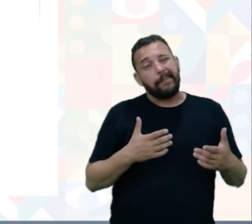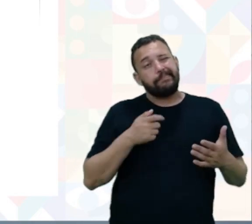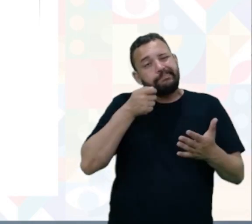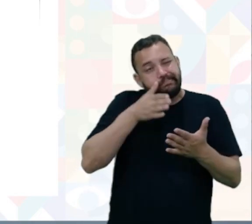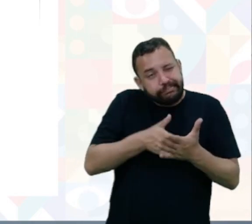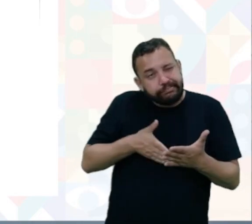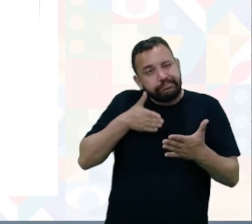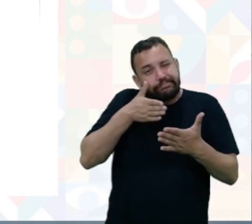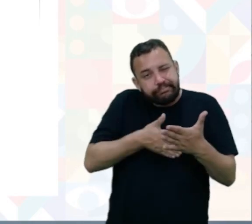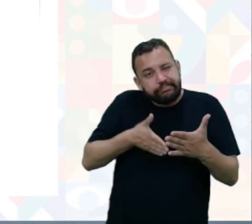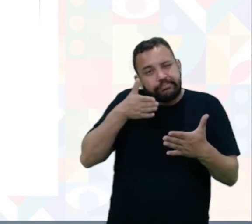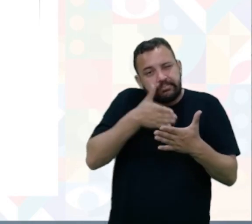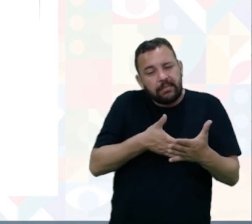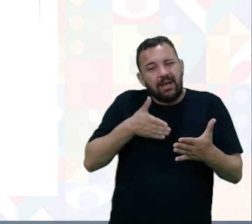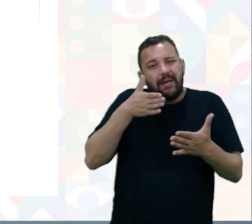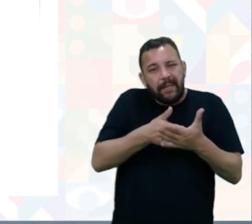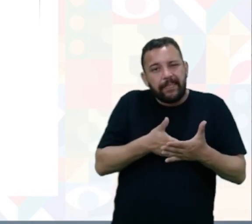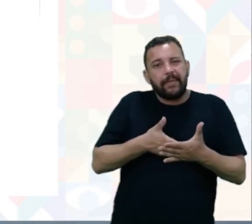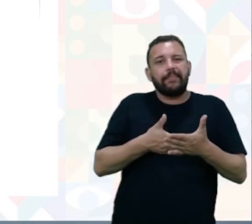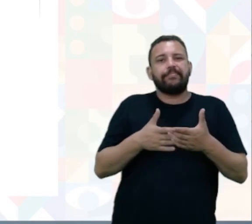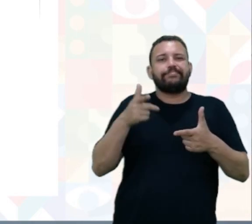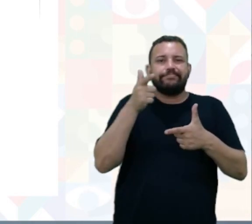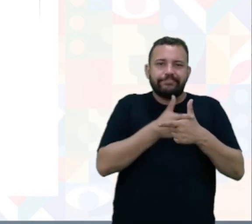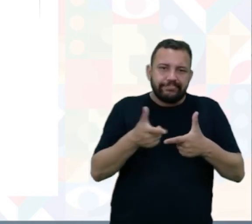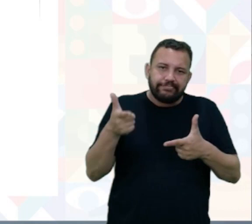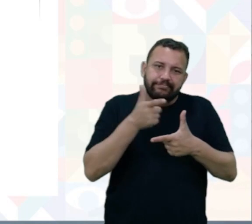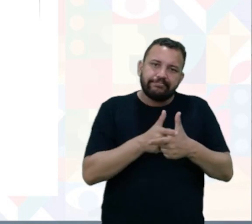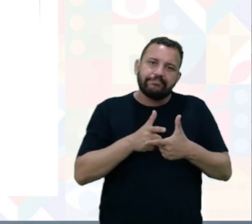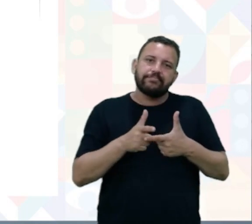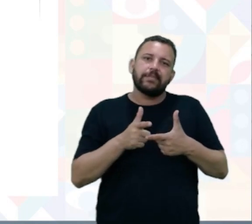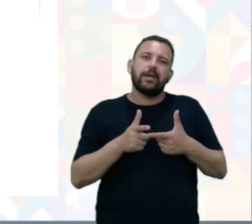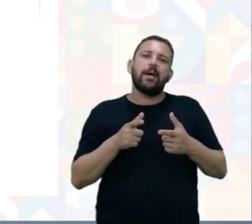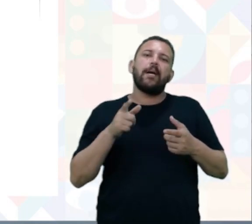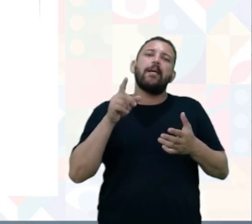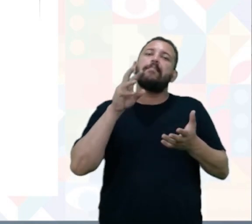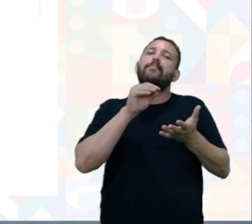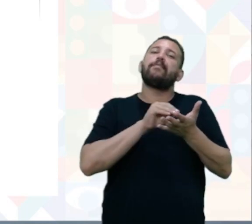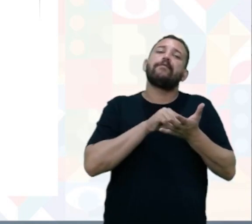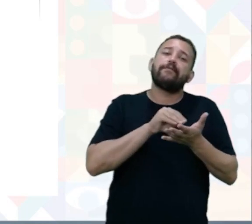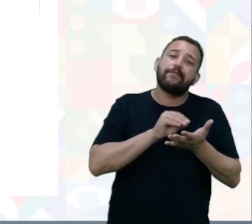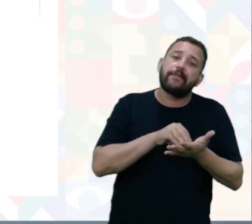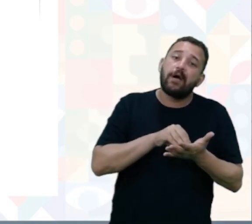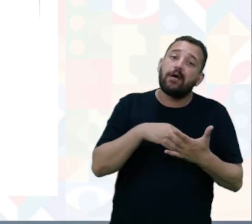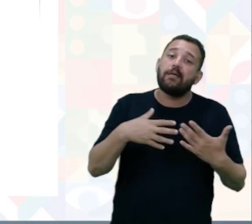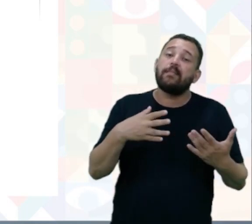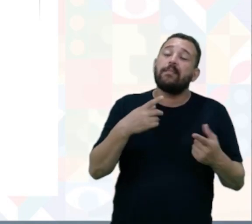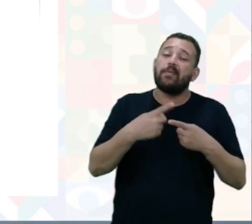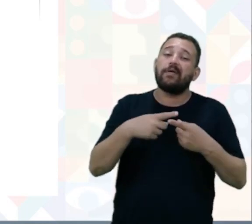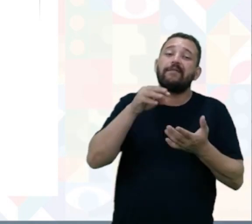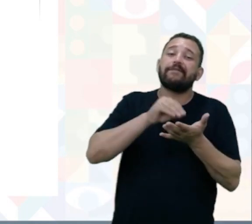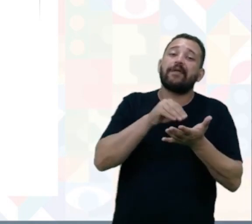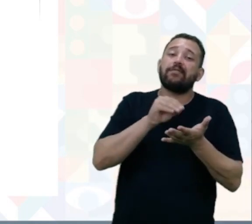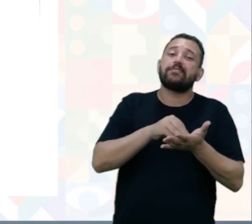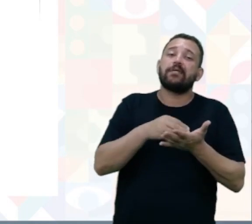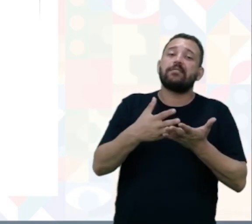empecilhos, né? Obstáculos, né? Por conta da falta de